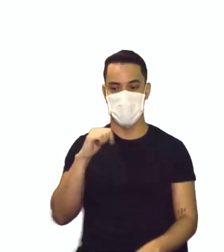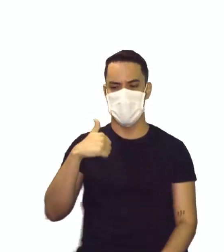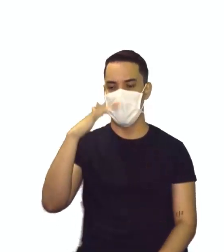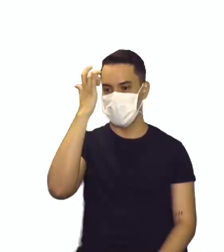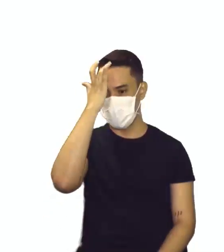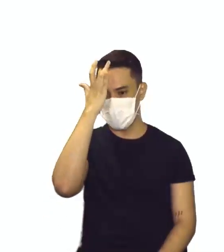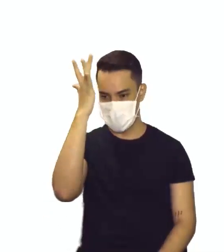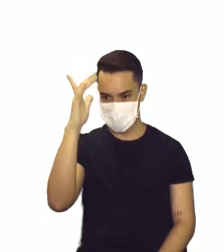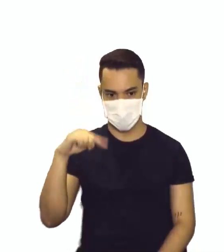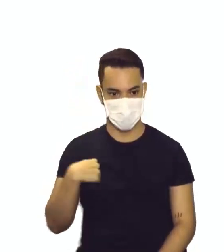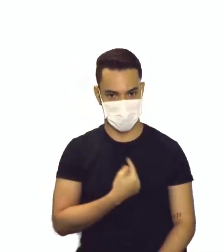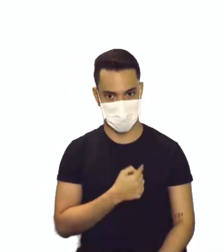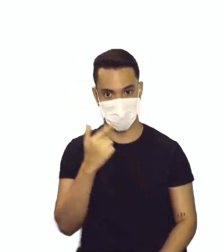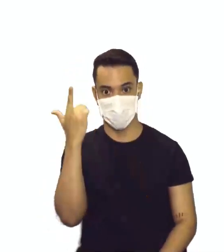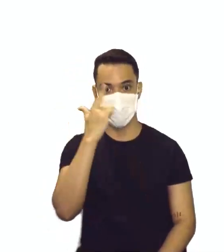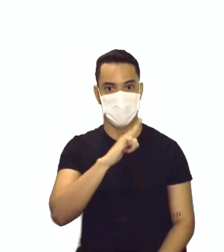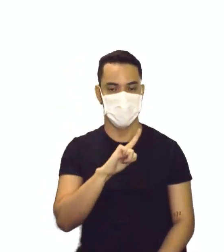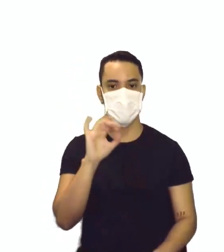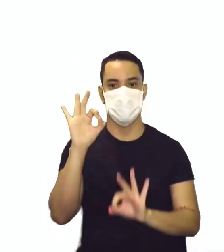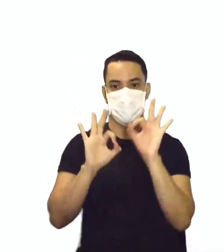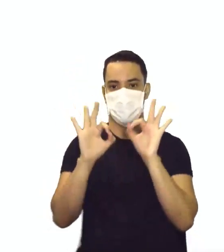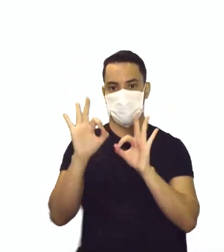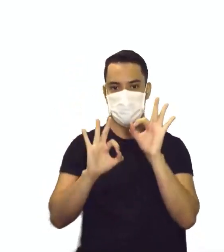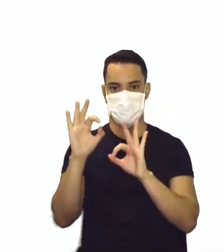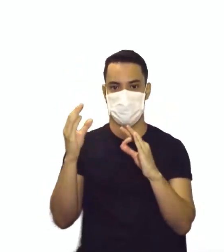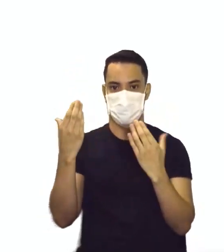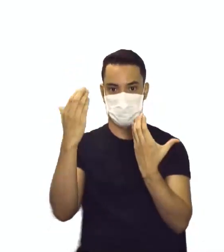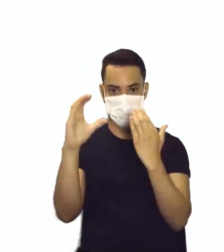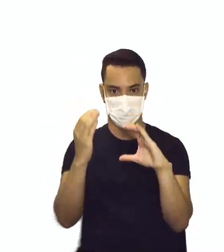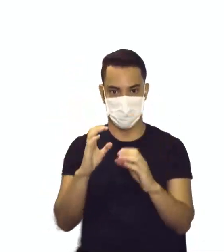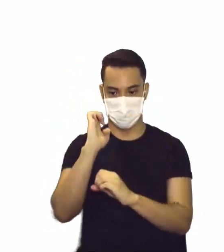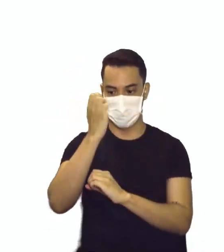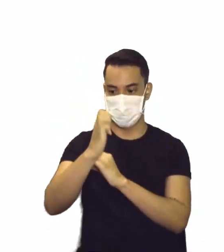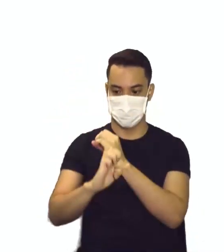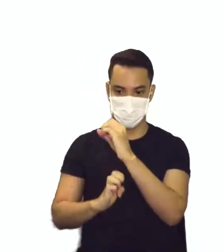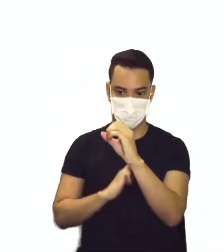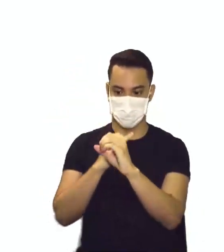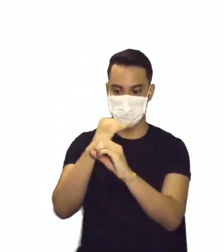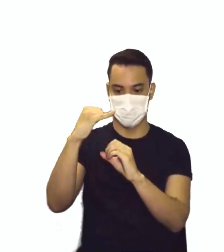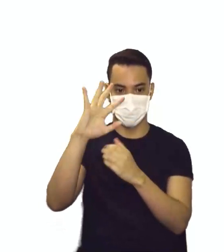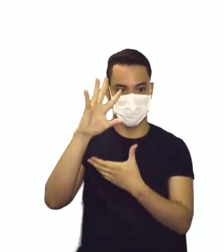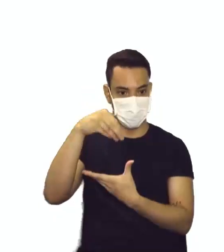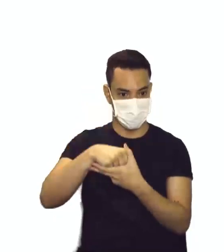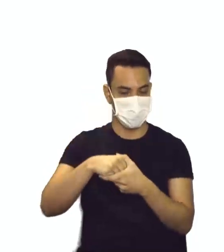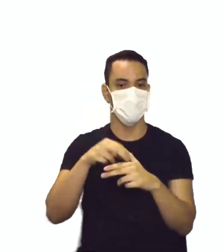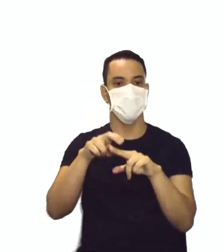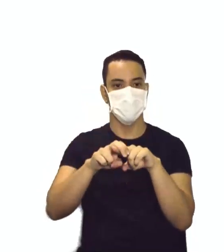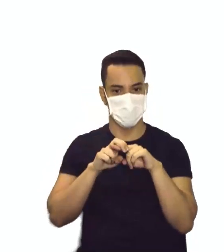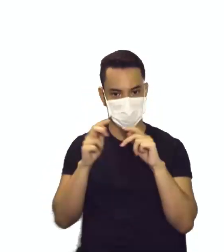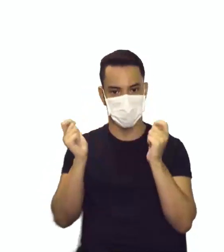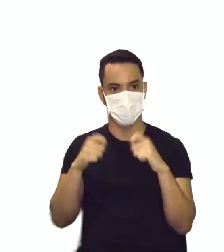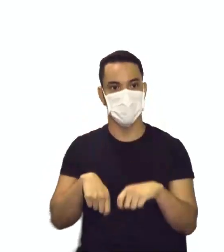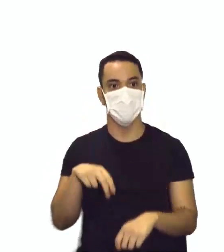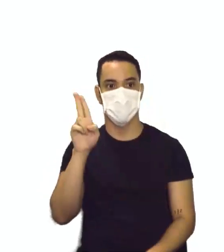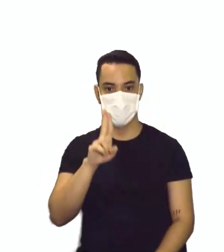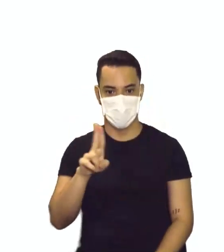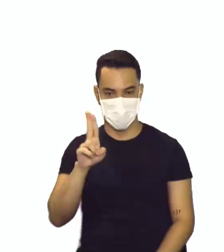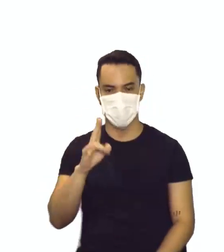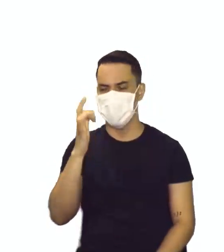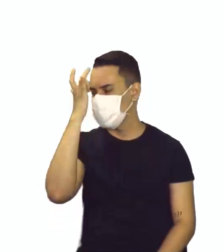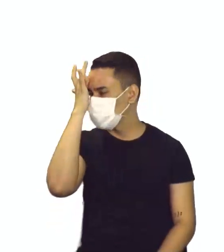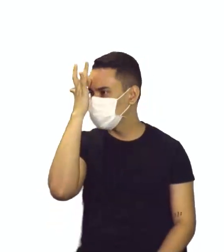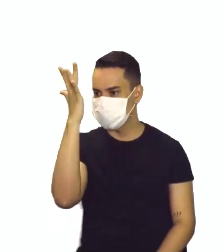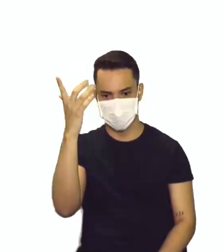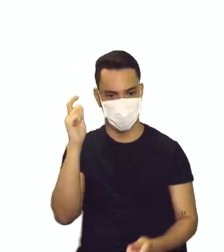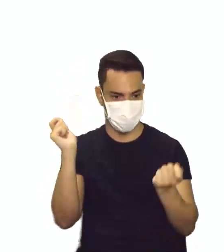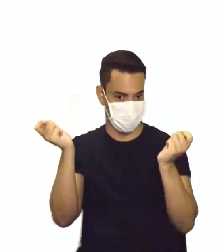fácil você trabalhar com esses elétrons aí, ok? Então, nós podemos trabalhar com esses elétrons aqui com maior